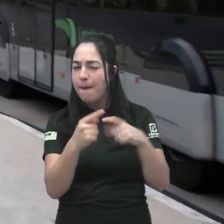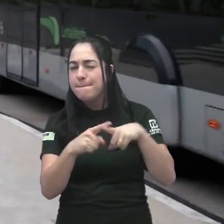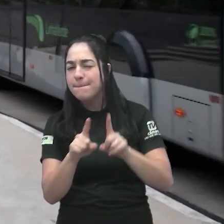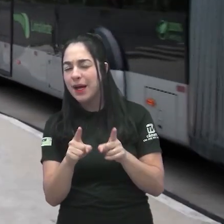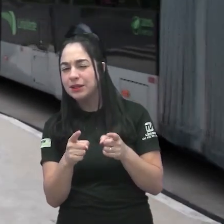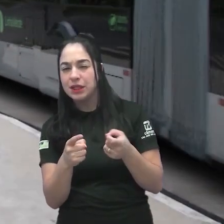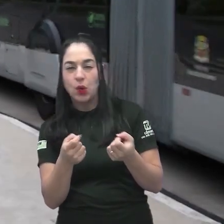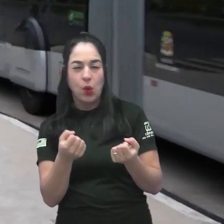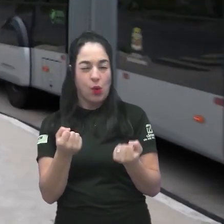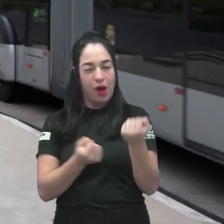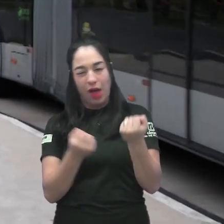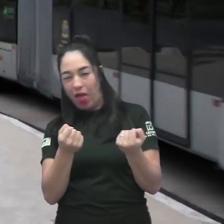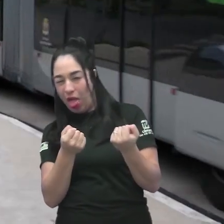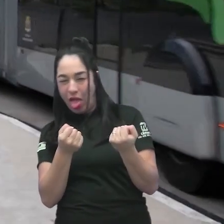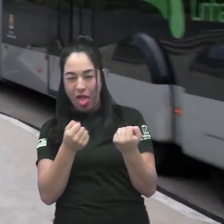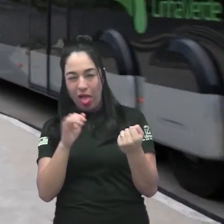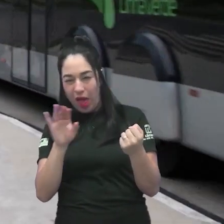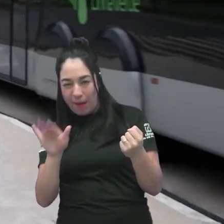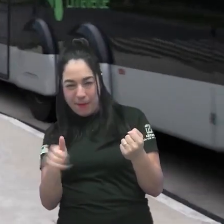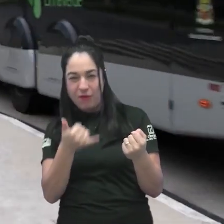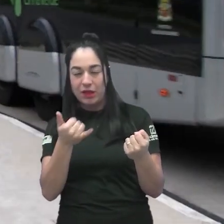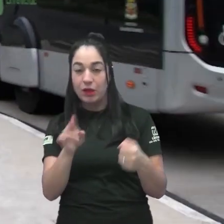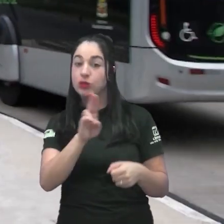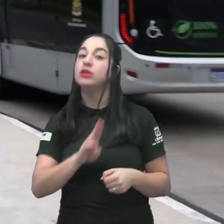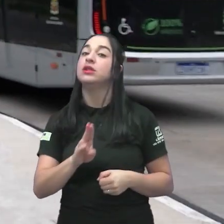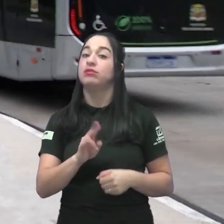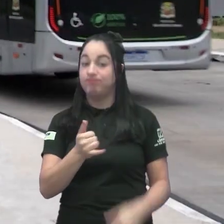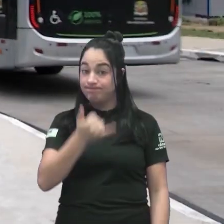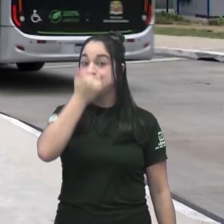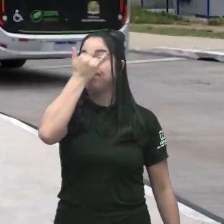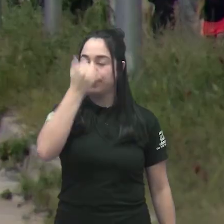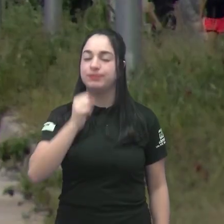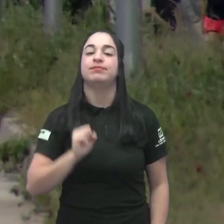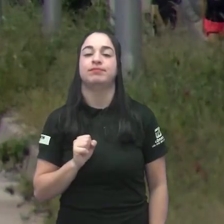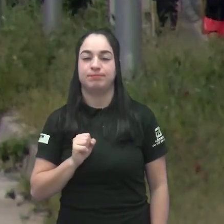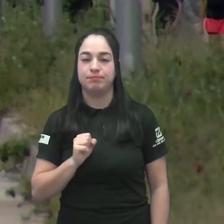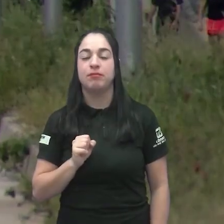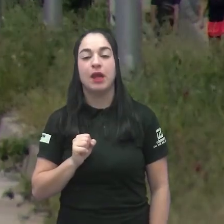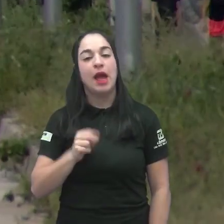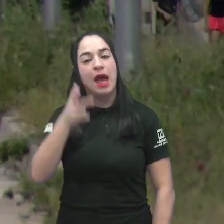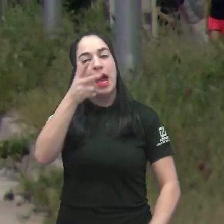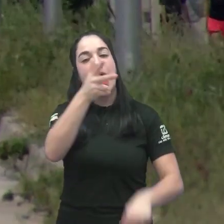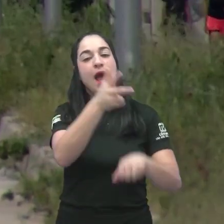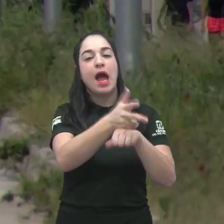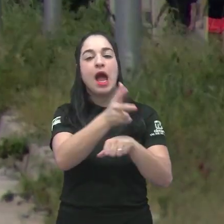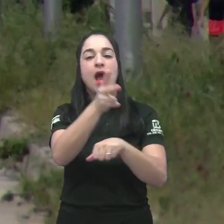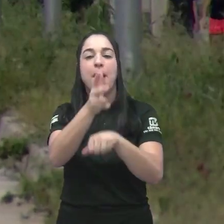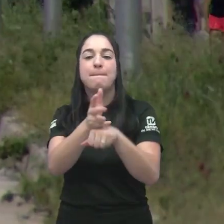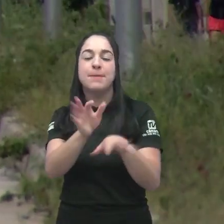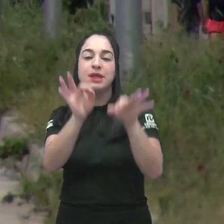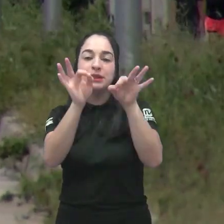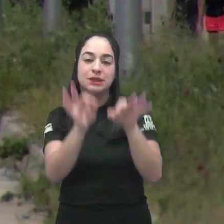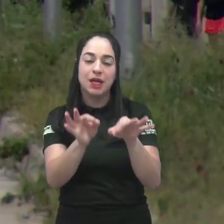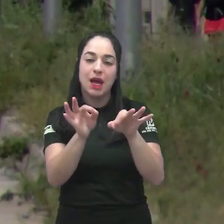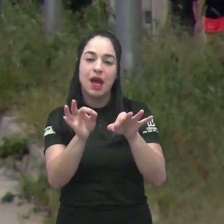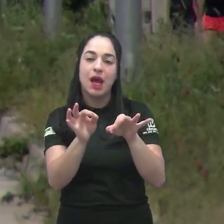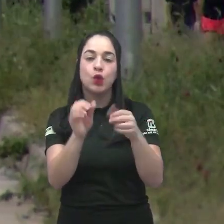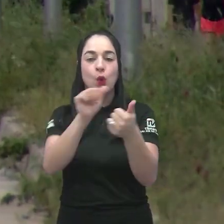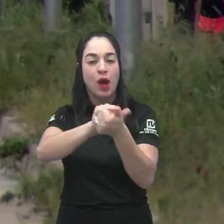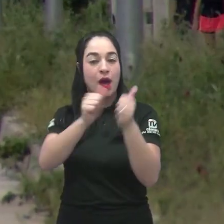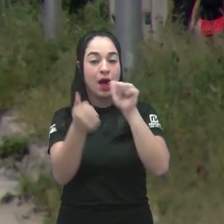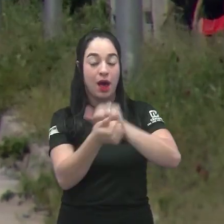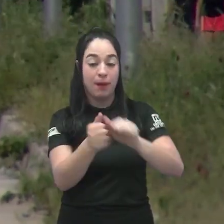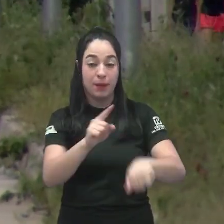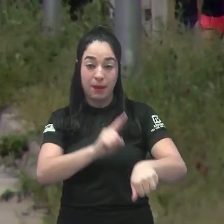os novos equipamentos também pretendem dar mais agilidade nas viagens. As câmeras irão ajustar automaticamente o tempo